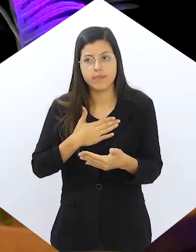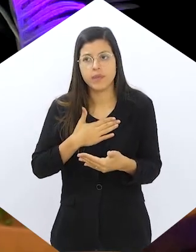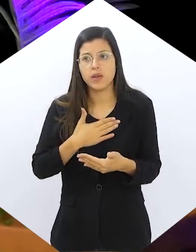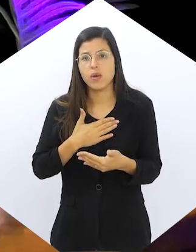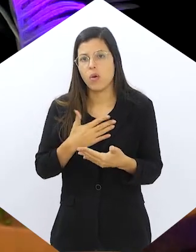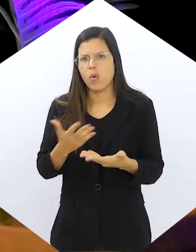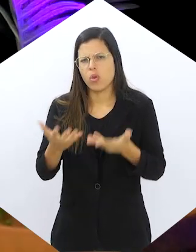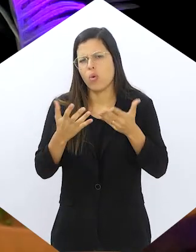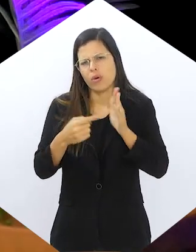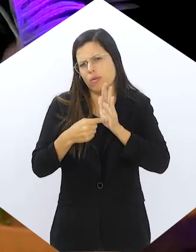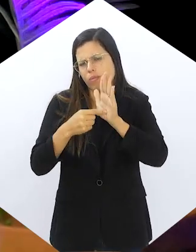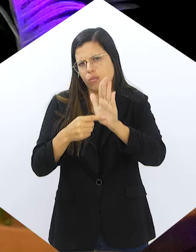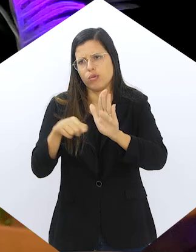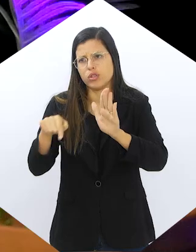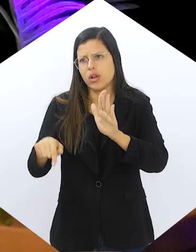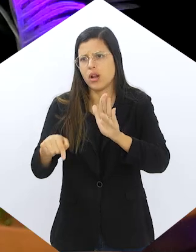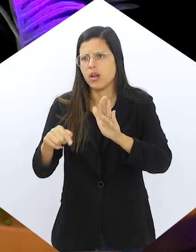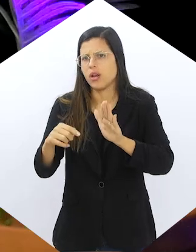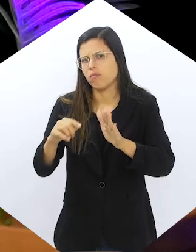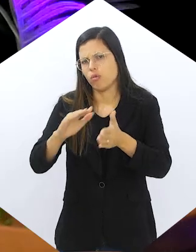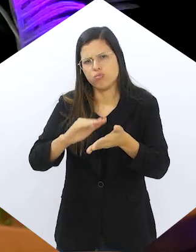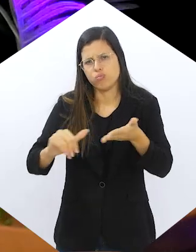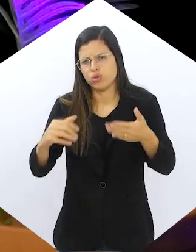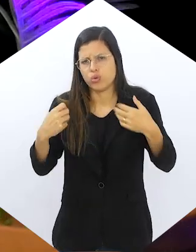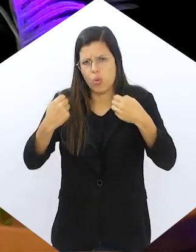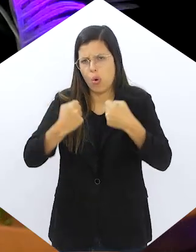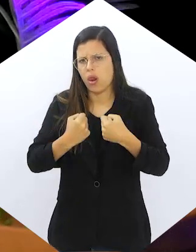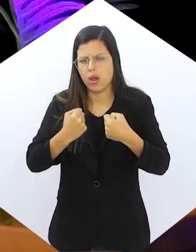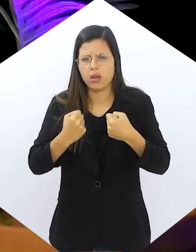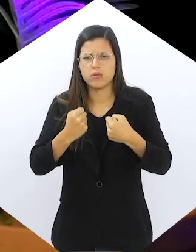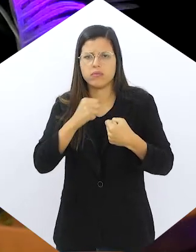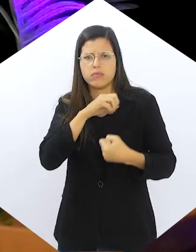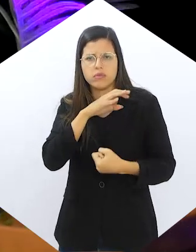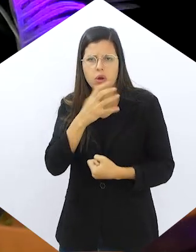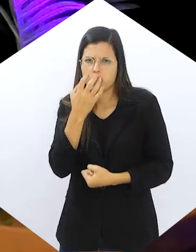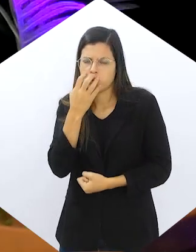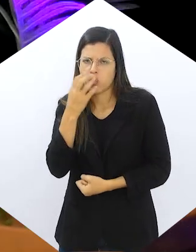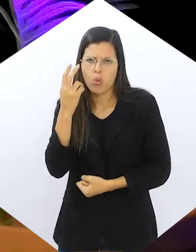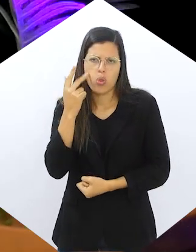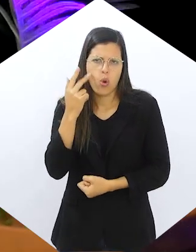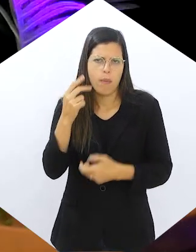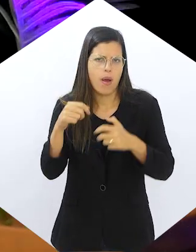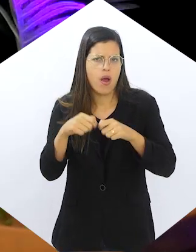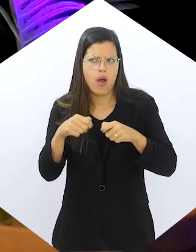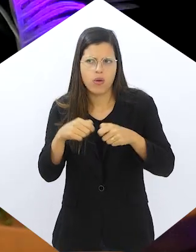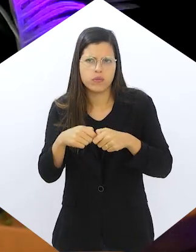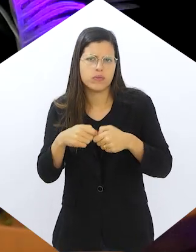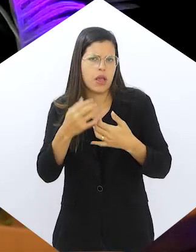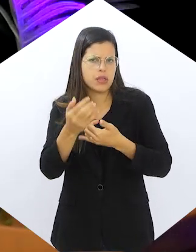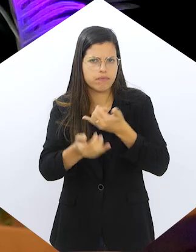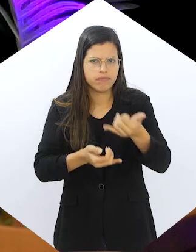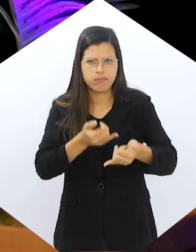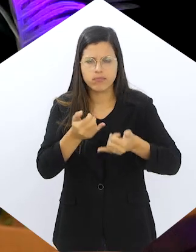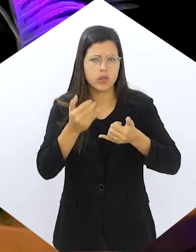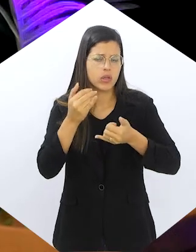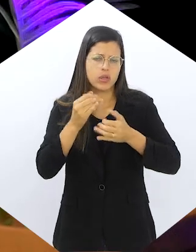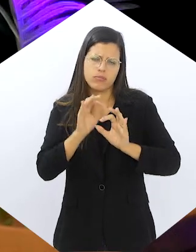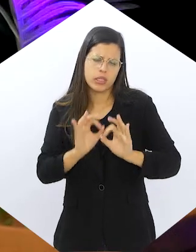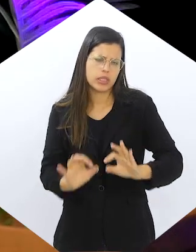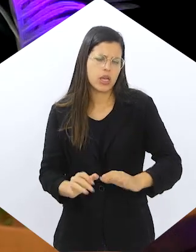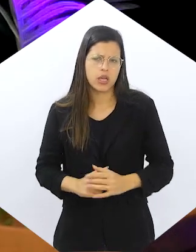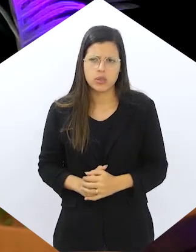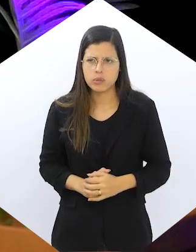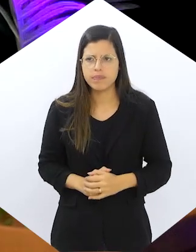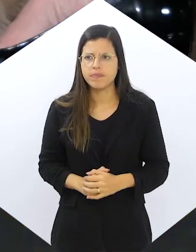quero mostrar ele, digamos assim, ele vai sem colete, ele vai como um pet normal, faz a bagunça que um pet normal faz e tá